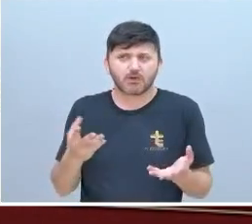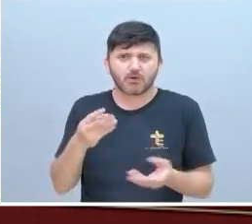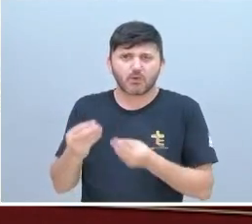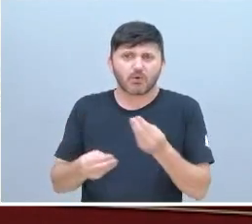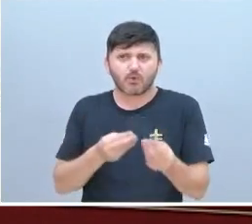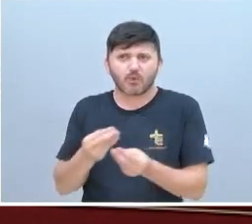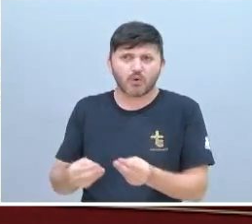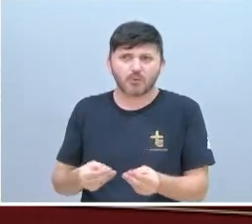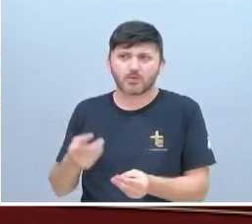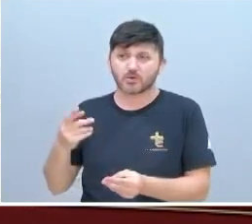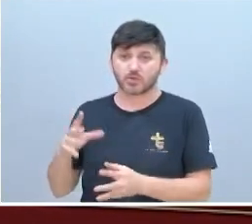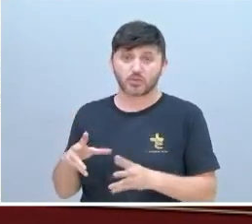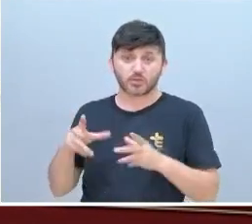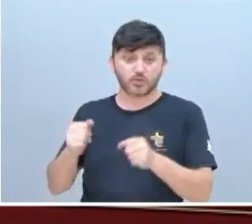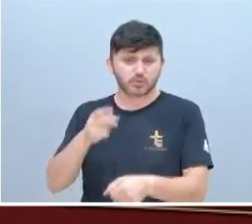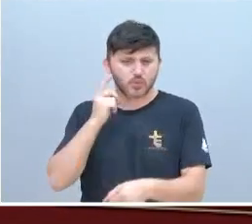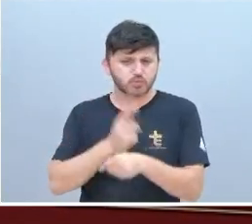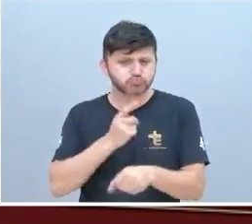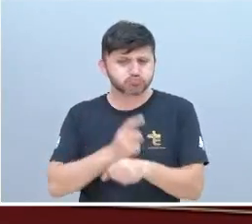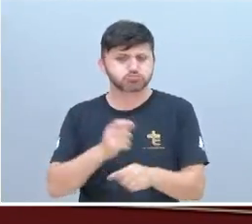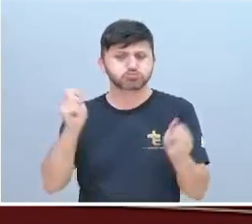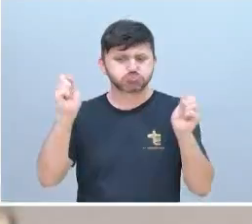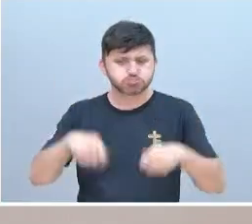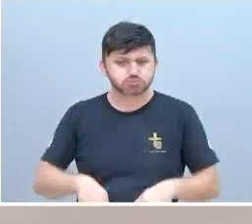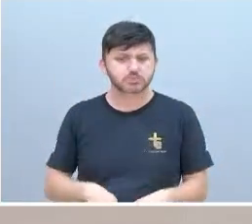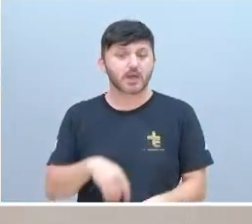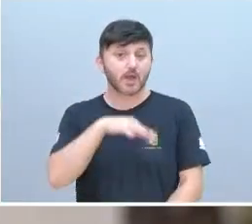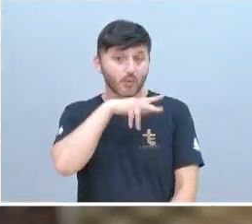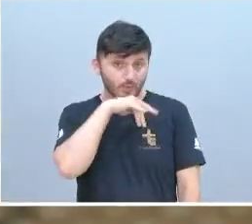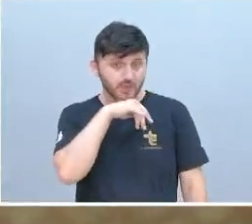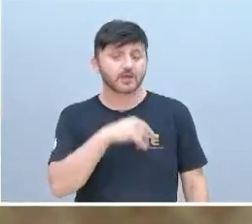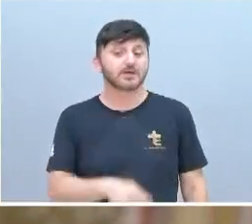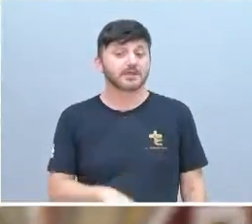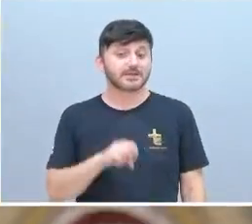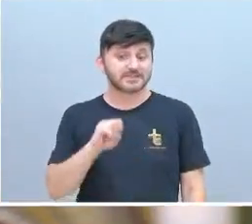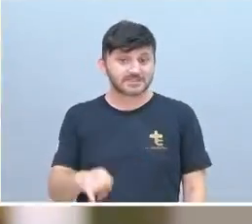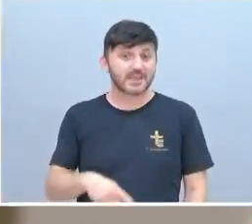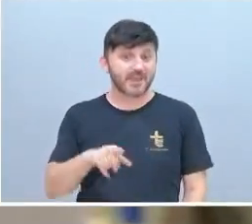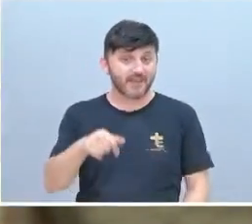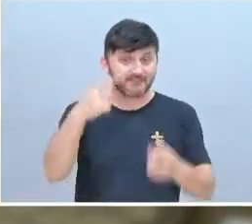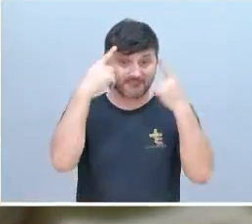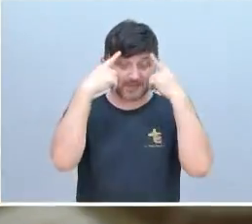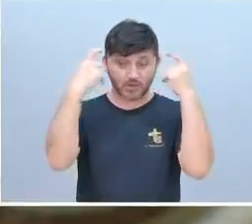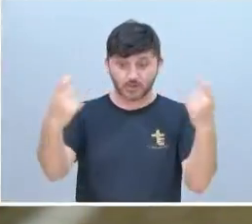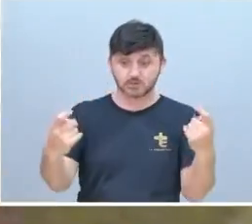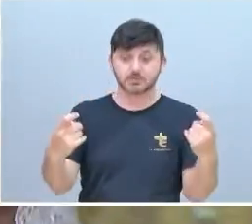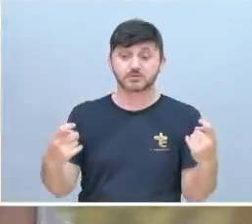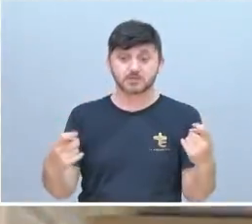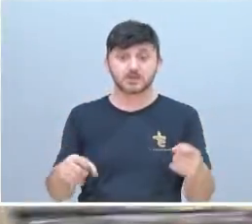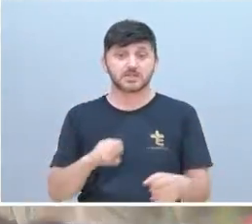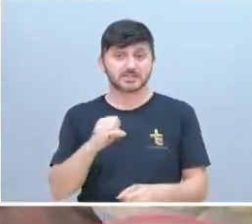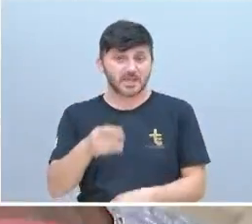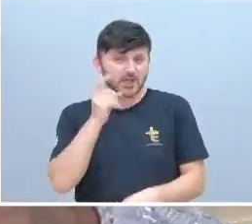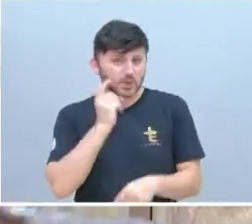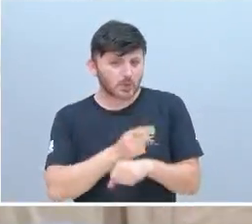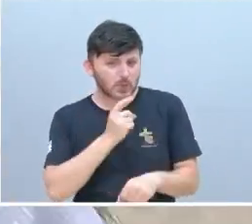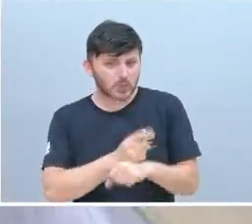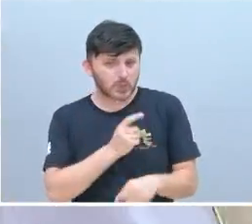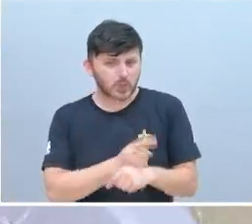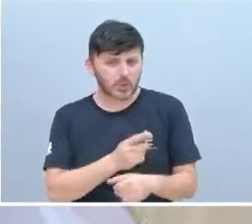Padre, todo radicalismo é ruim, sim. Quando o radicalismo é violento, quando o